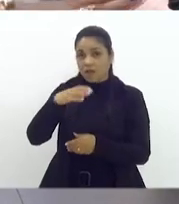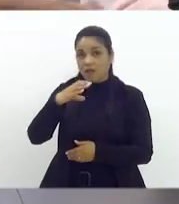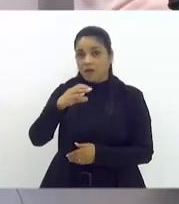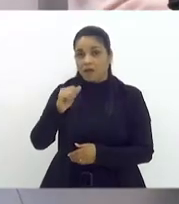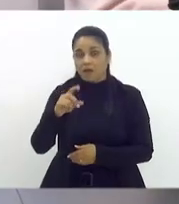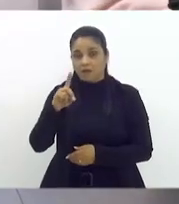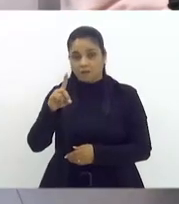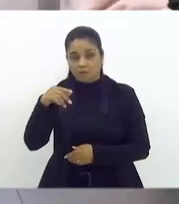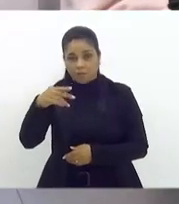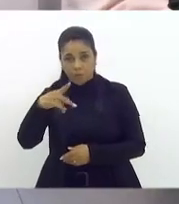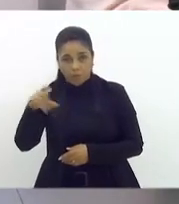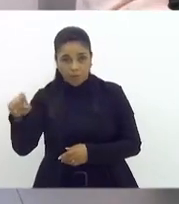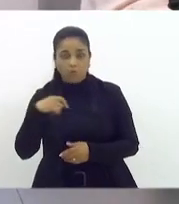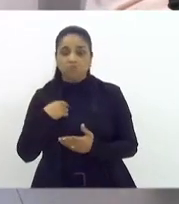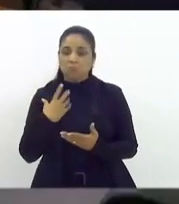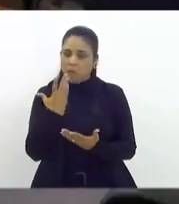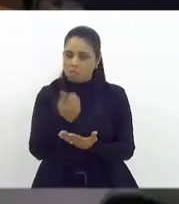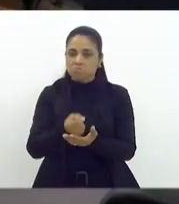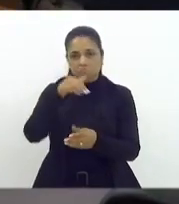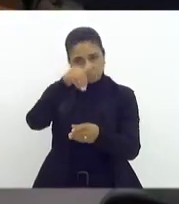deputado munir favorável